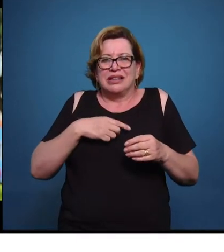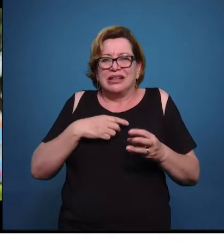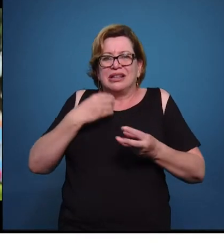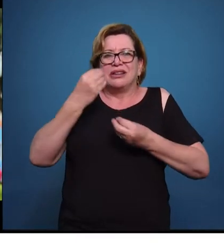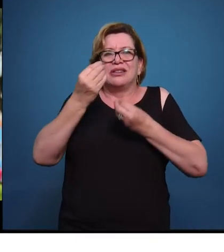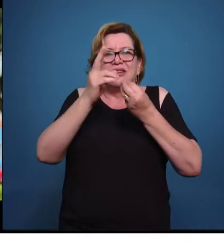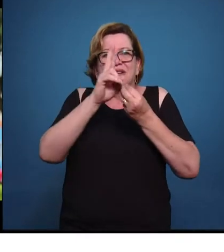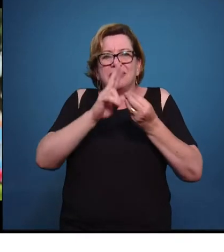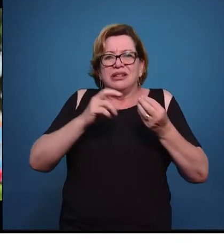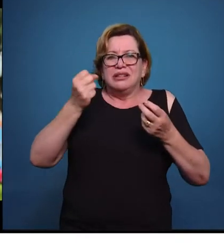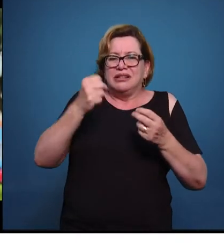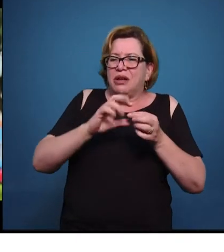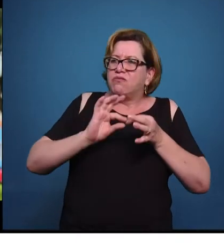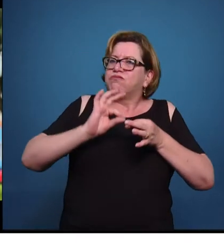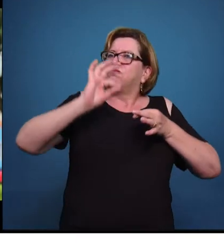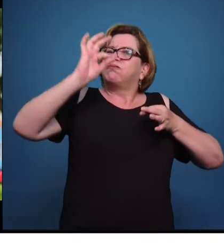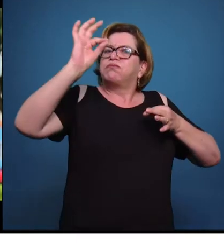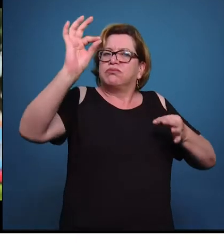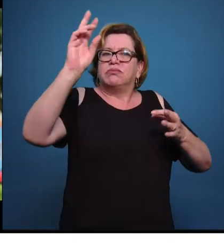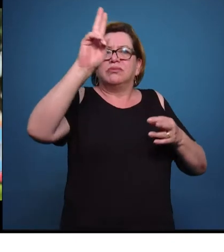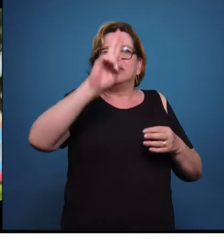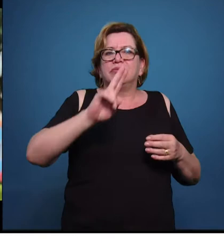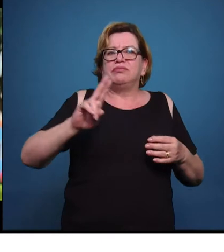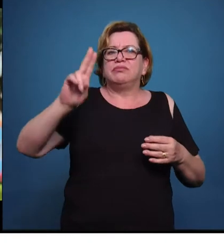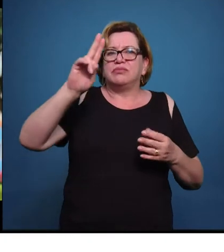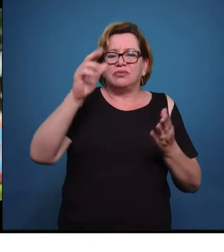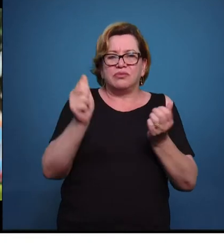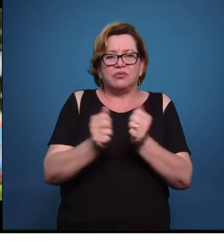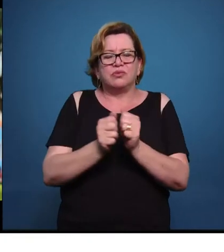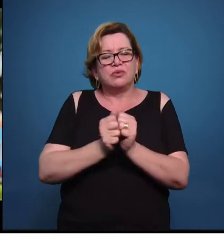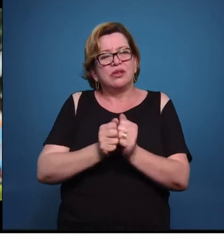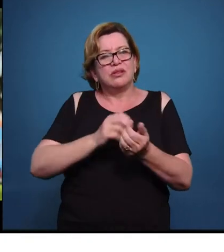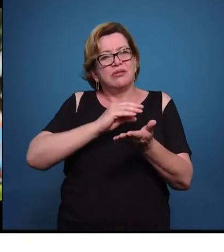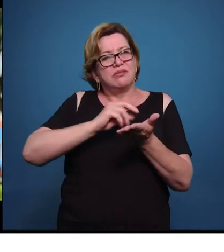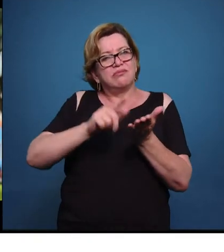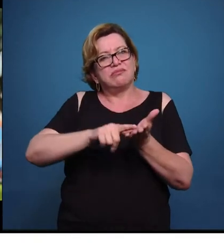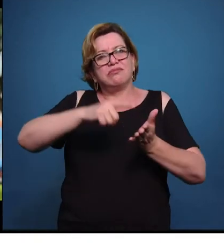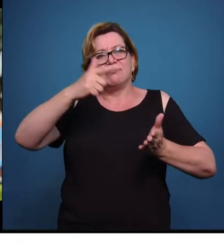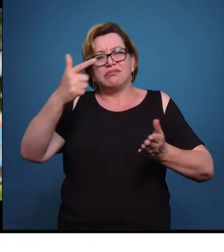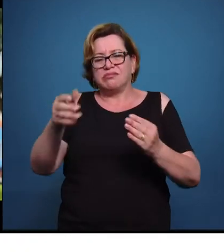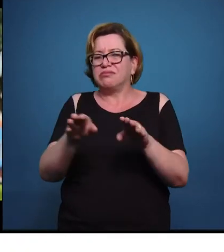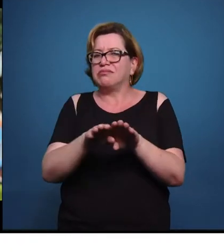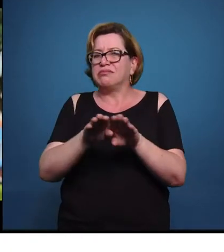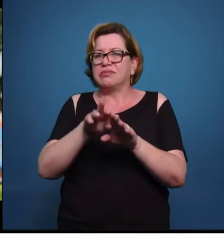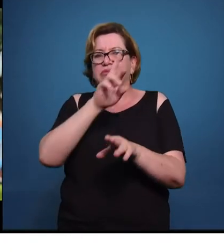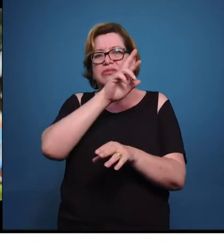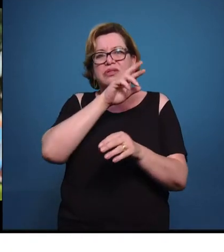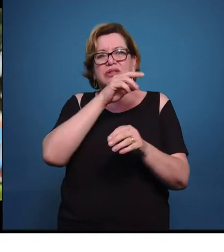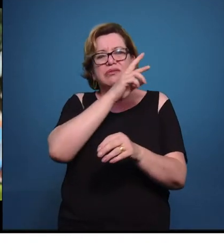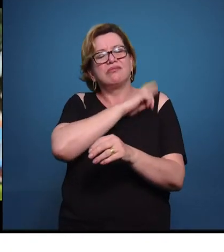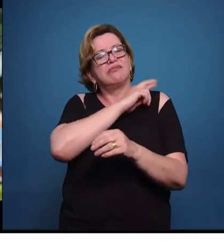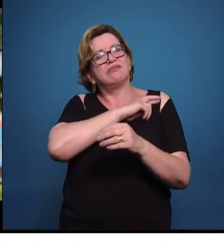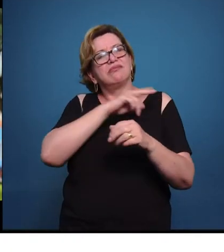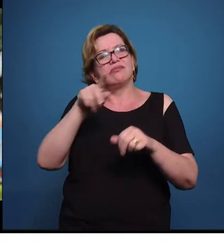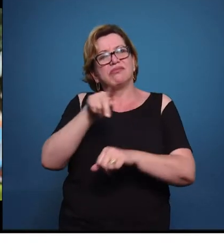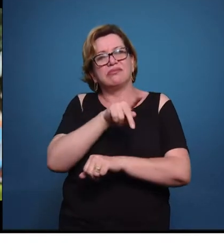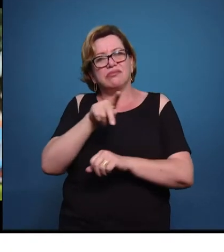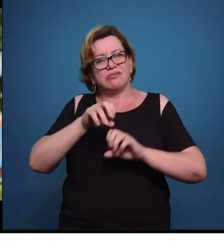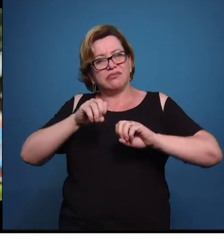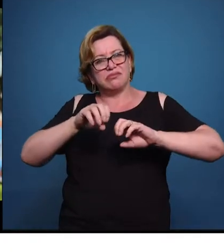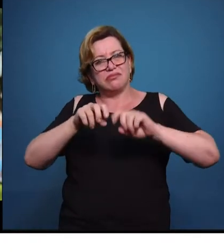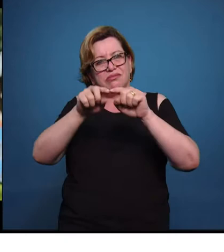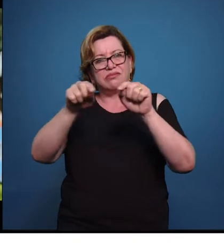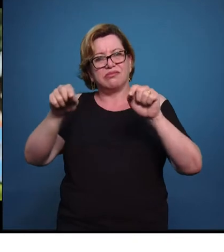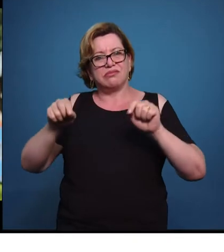conteúdos cada vez mais distantes, através da imprensa e com o papel do professor trabalhando isso em sala de aula. É